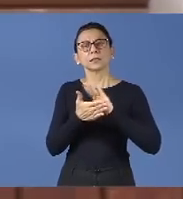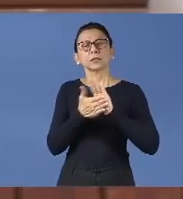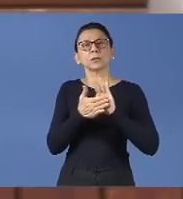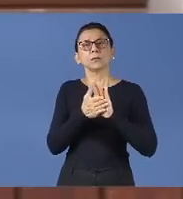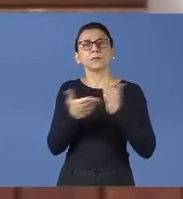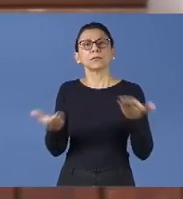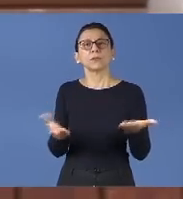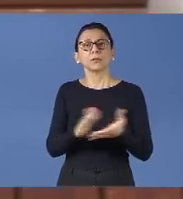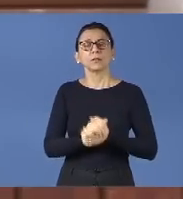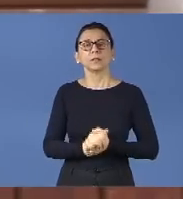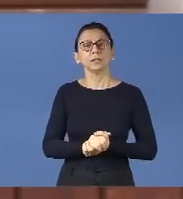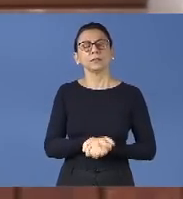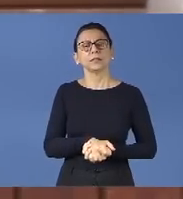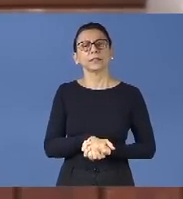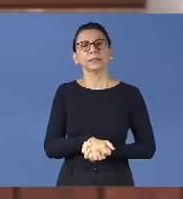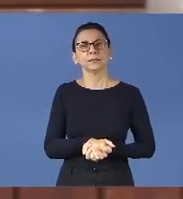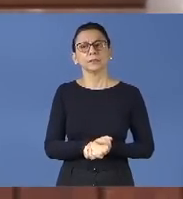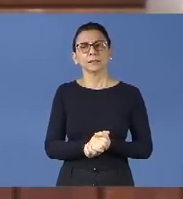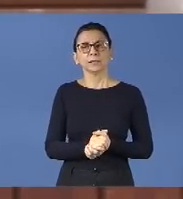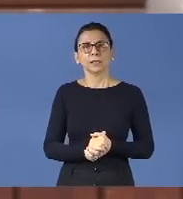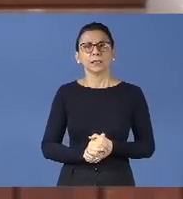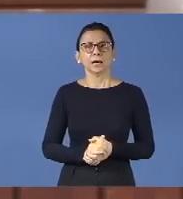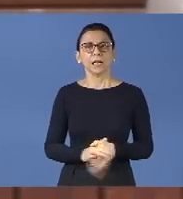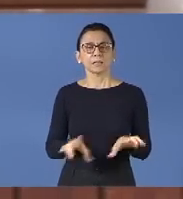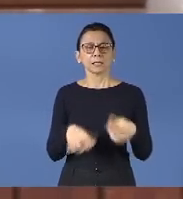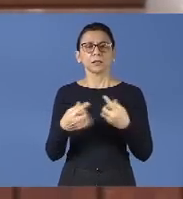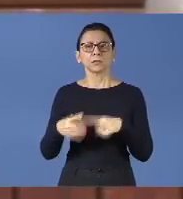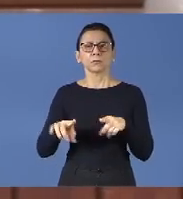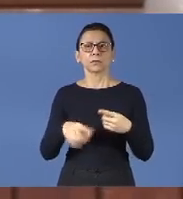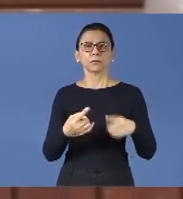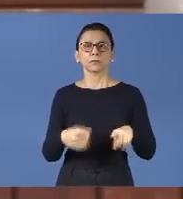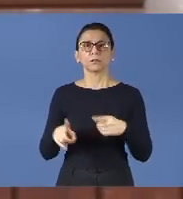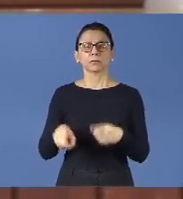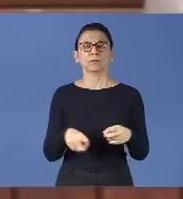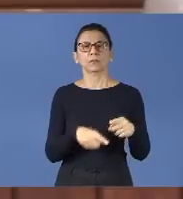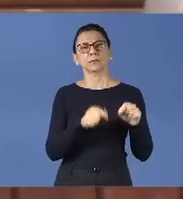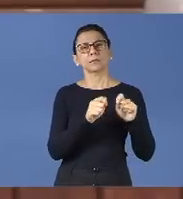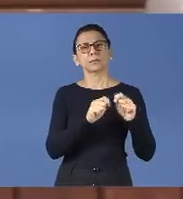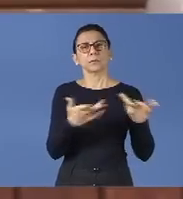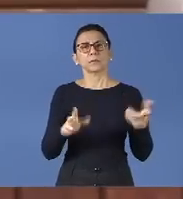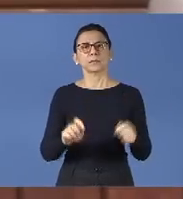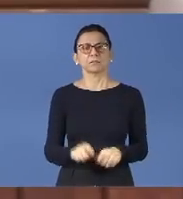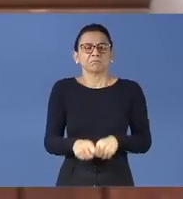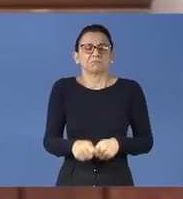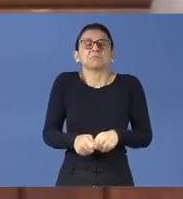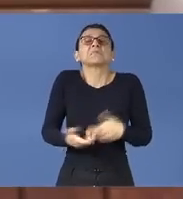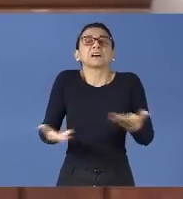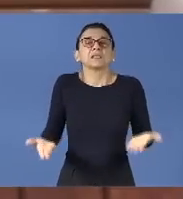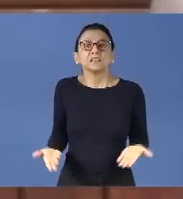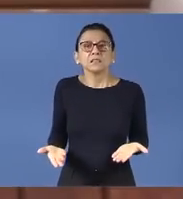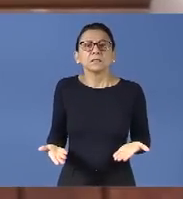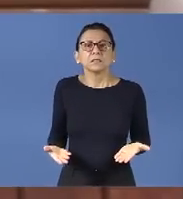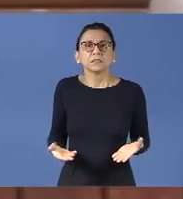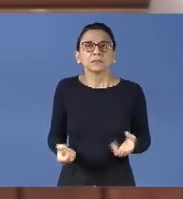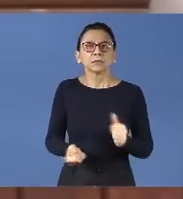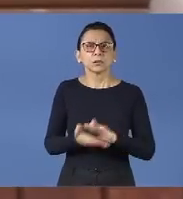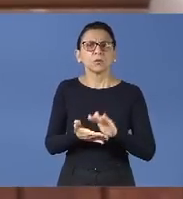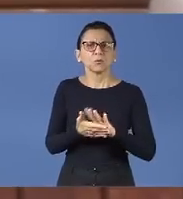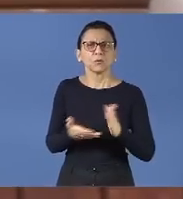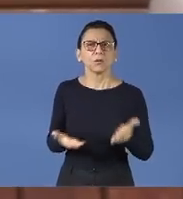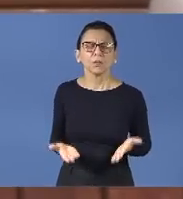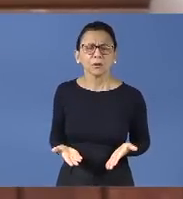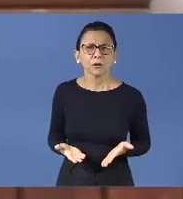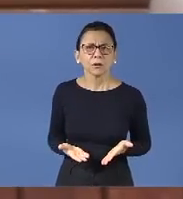hino, e daí? Que negócio de... Que não tem nem cabimento. Hoje a Escola Bíblica